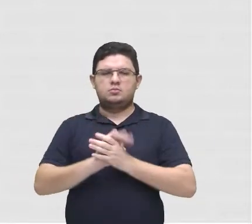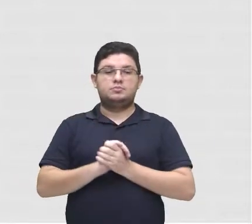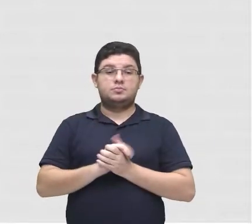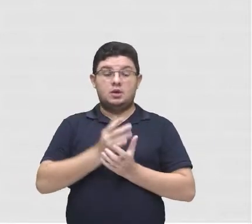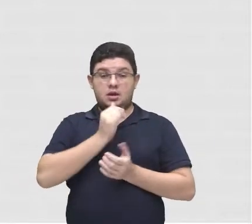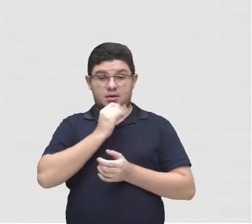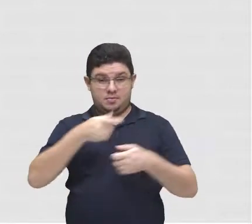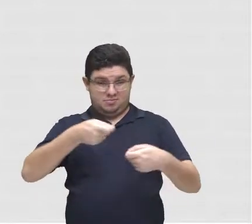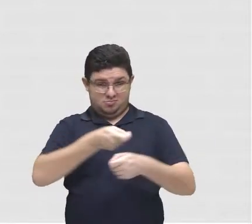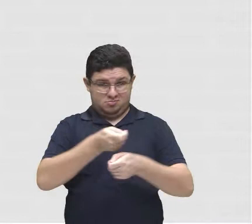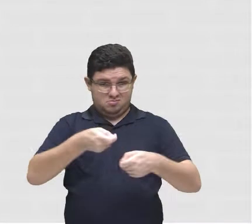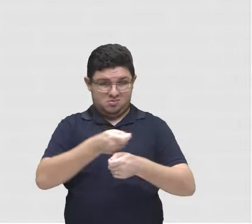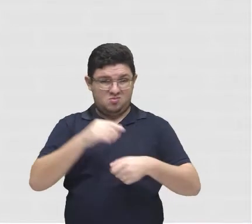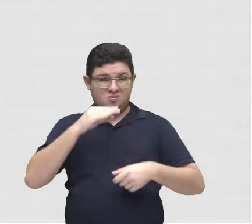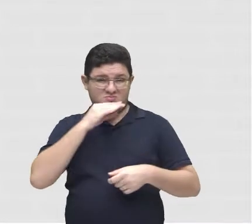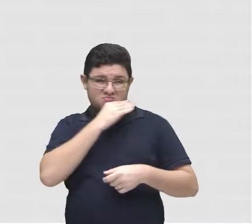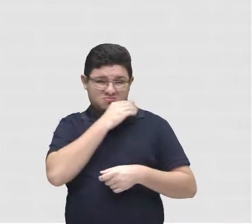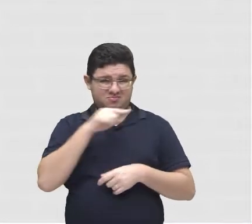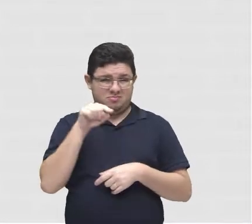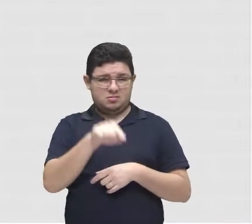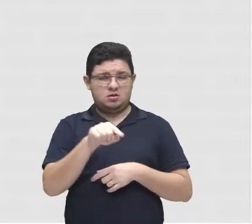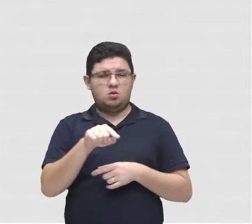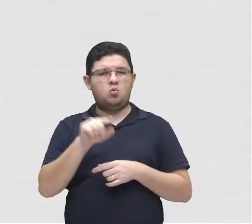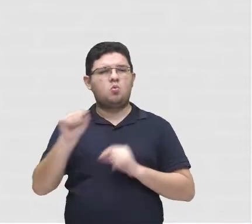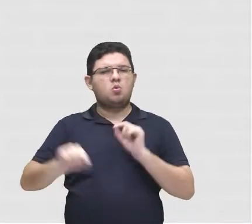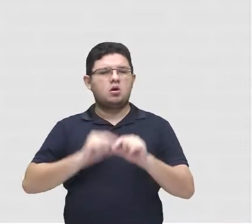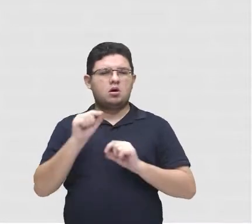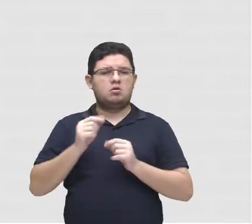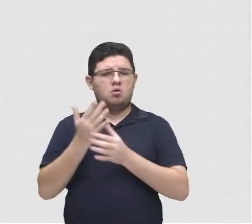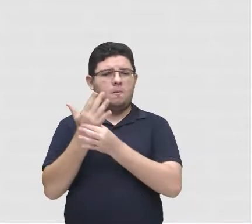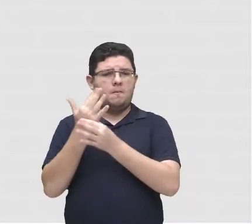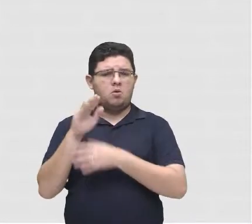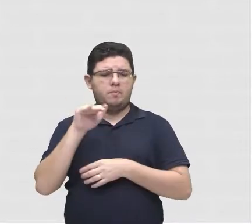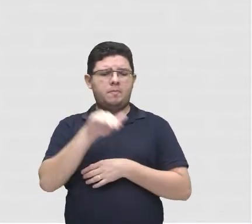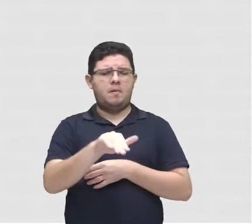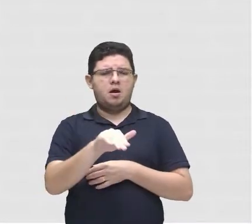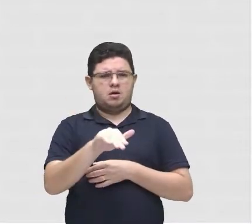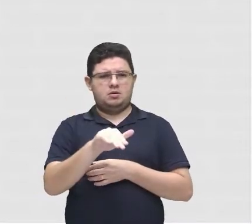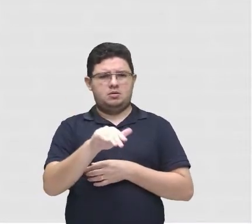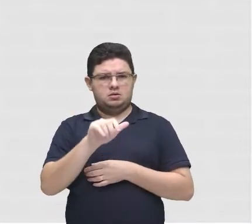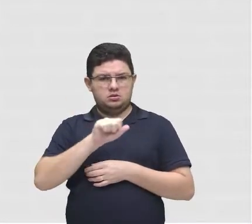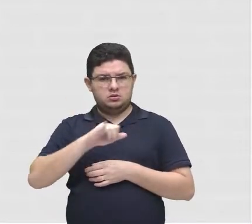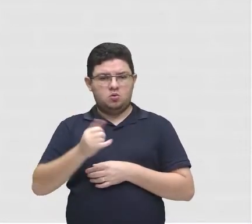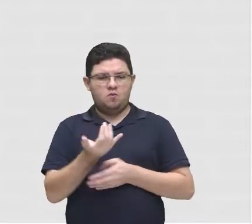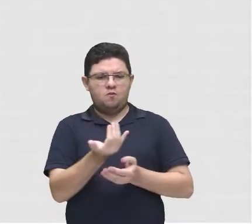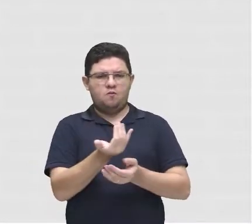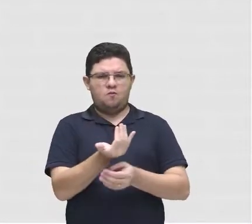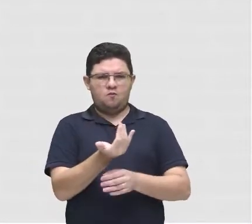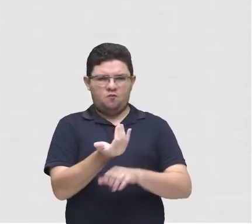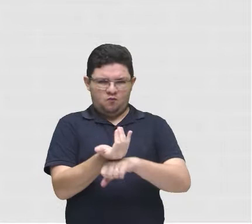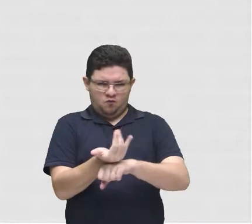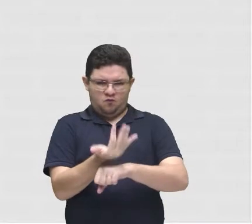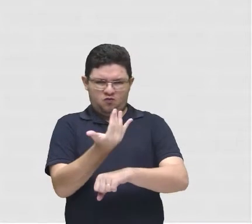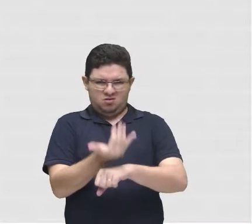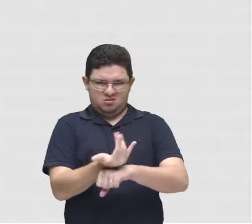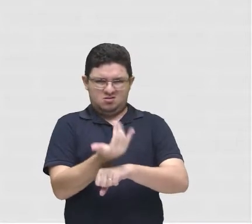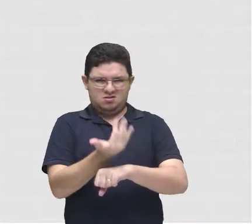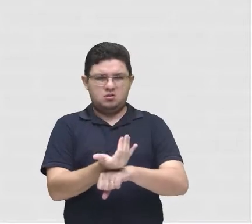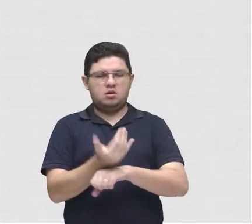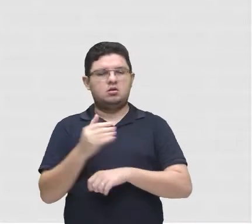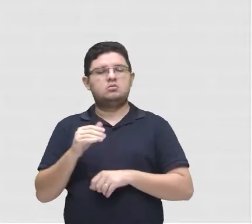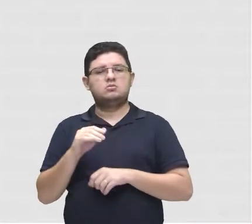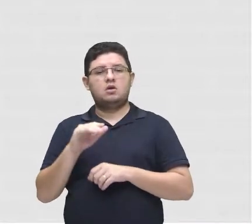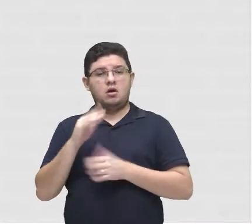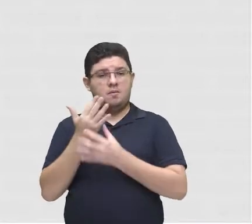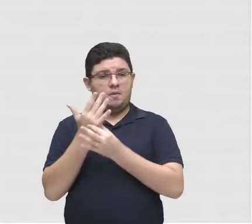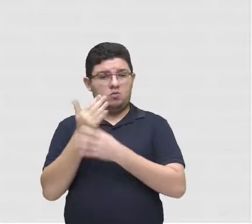que está no fogo, o que é que ela faz? Ela põe a mão. Se ela vê o forno lá, abre e fecha o forno, ela põe a mão. Então, nós vamos